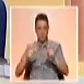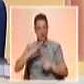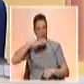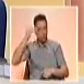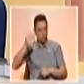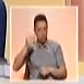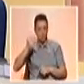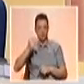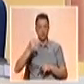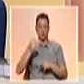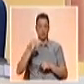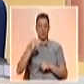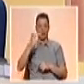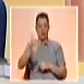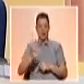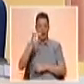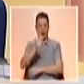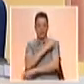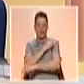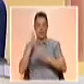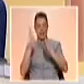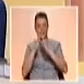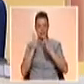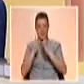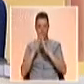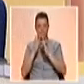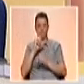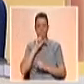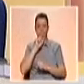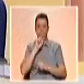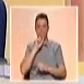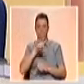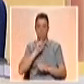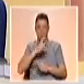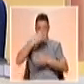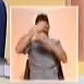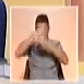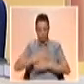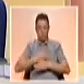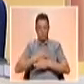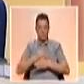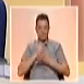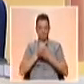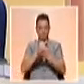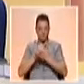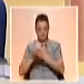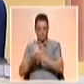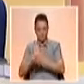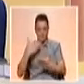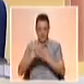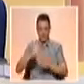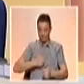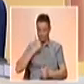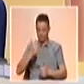adultas que em casa podem ter uma série de comportamentos que ajudem a